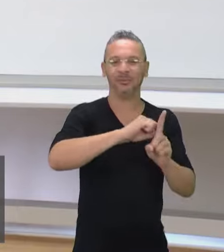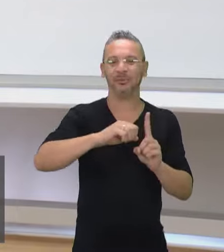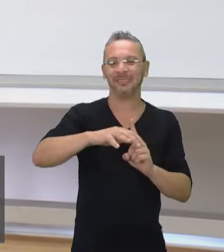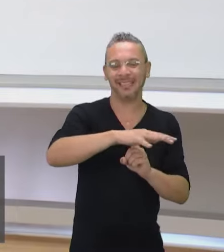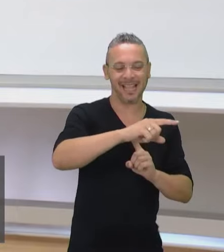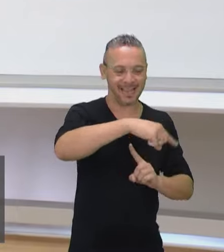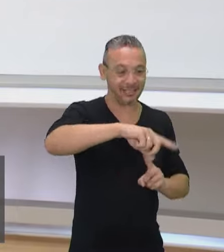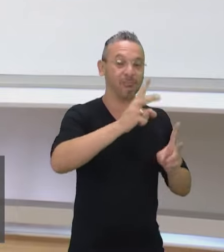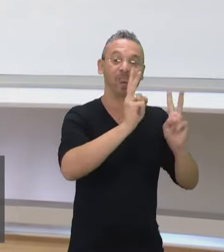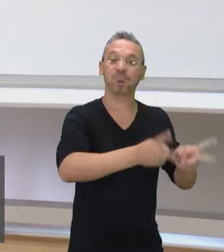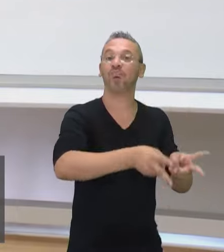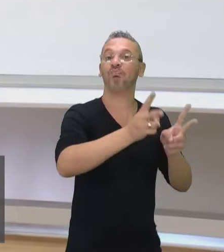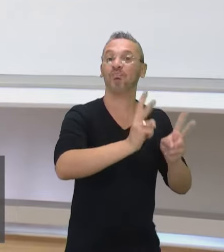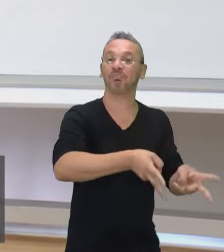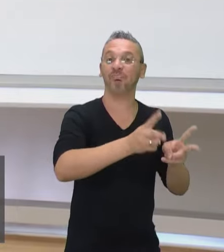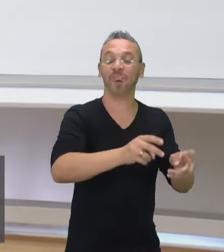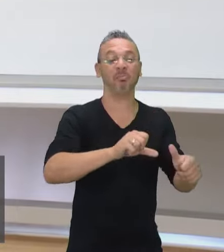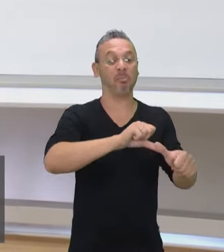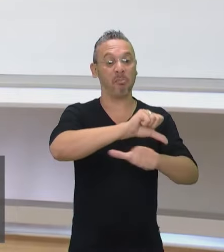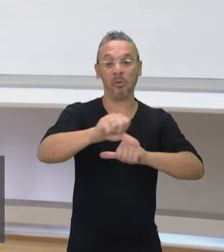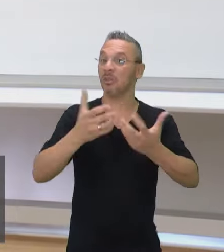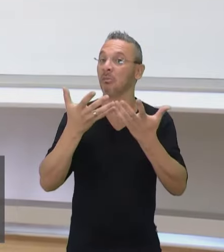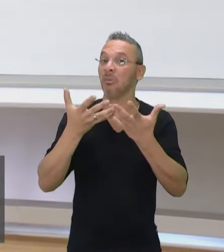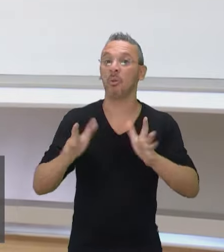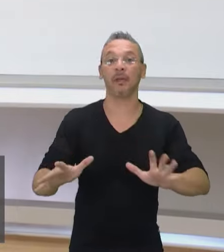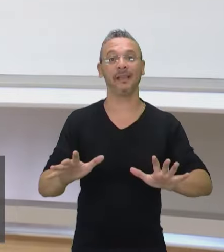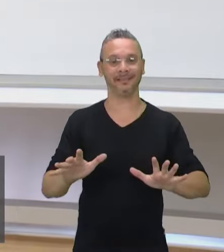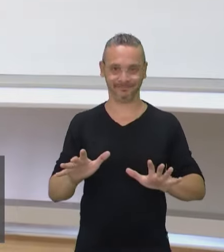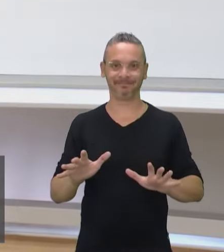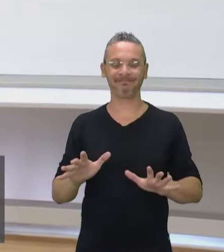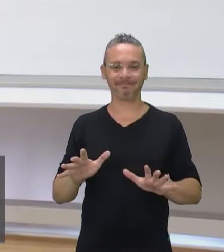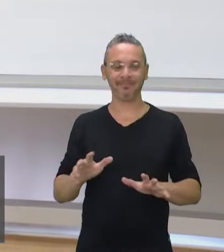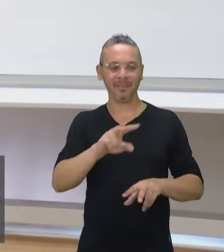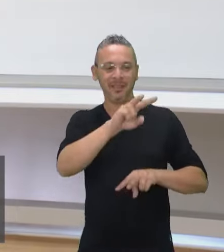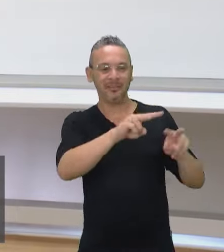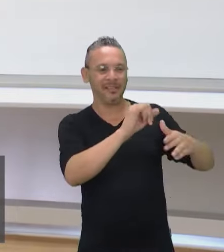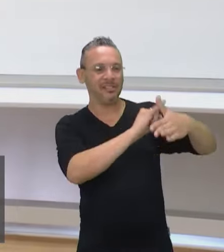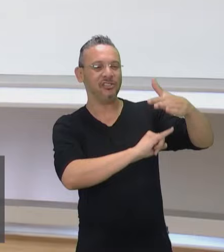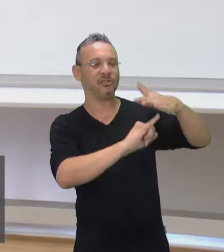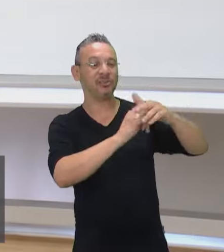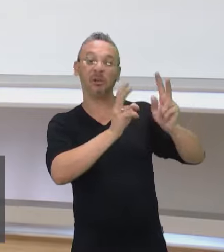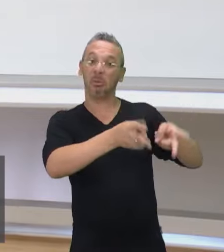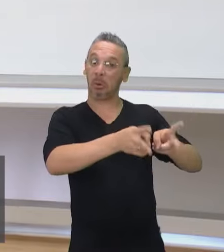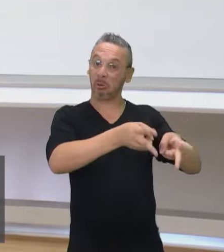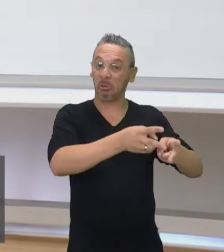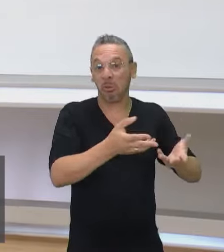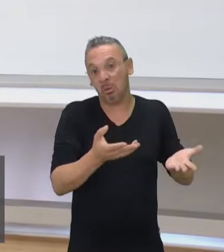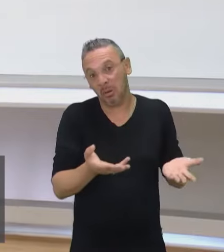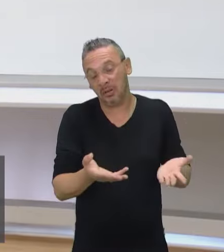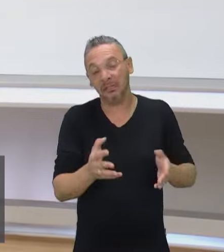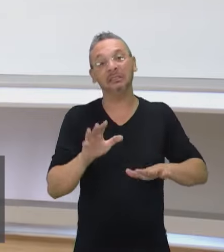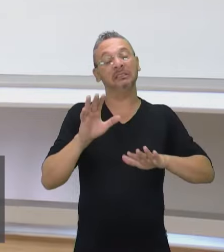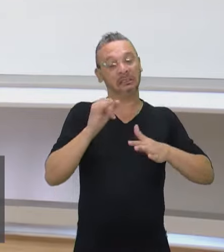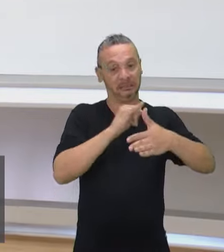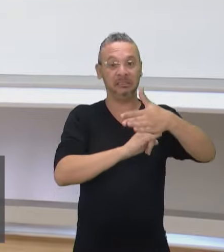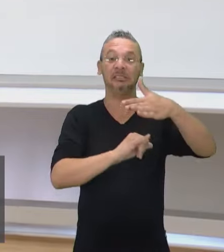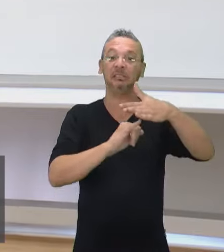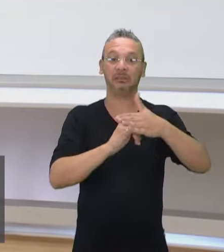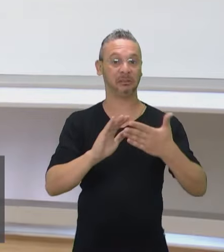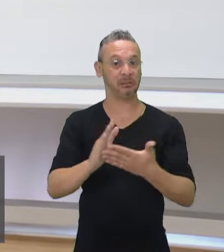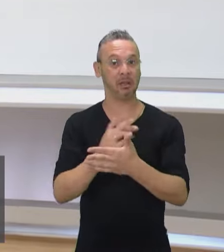né? O estado de coisas daquela sociedade. Então, conservar as instituições, por mais que as instituições possam ou não